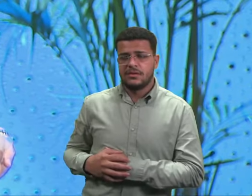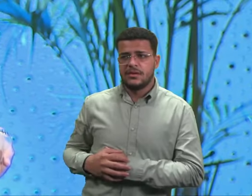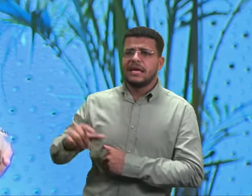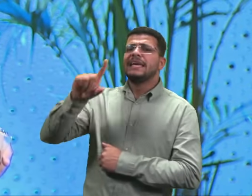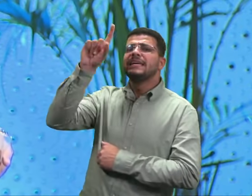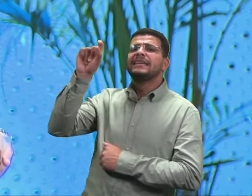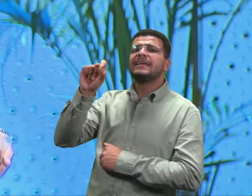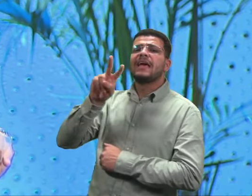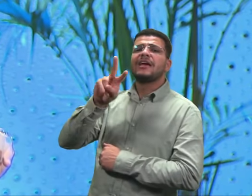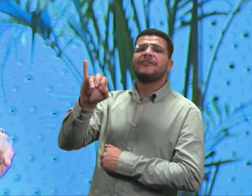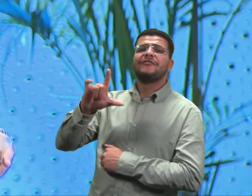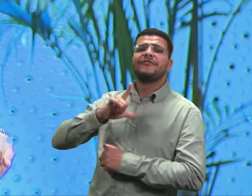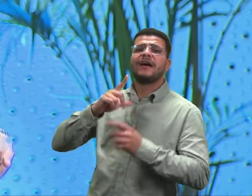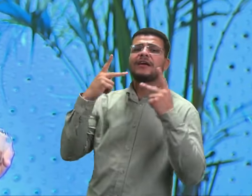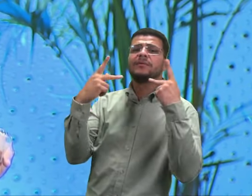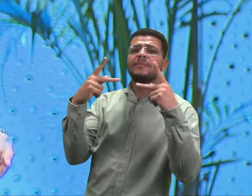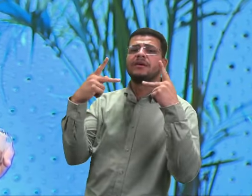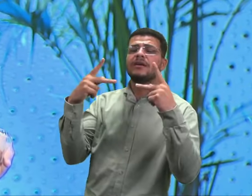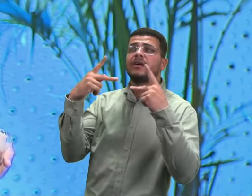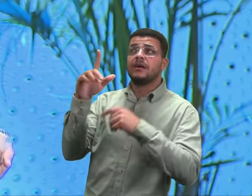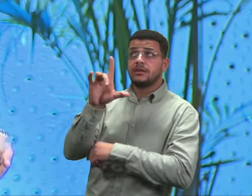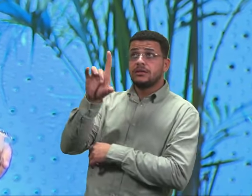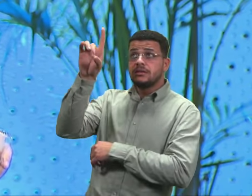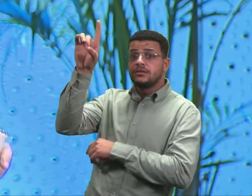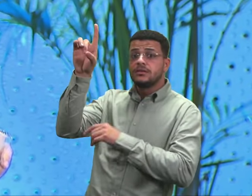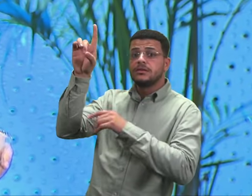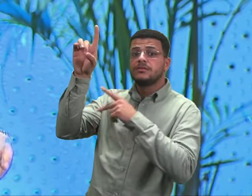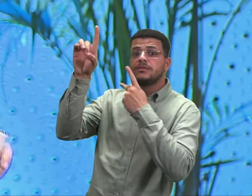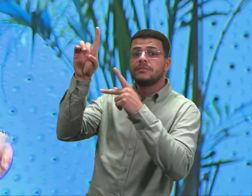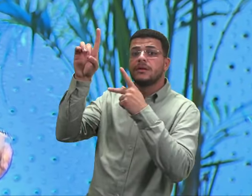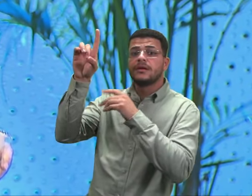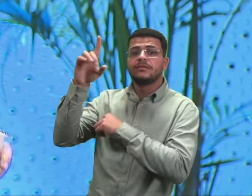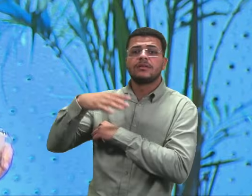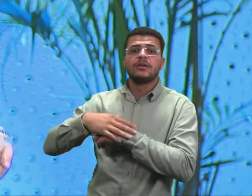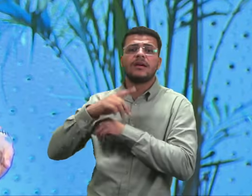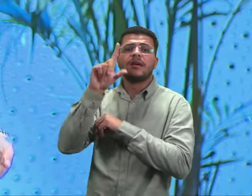quem vai pregar os sermões que tu pregas?